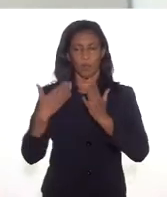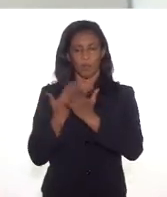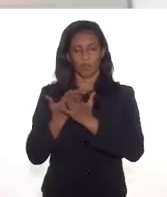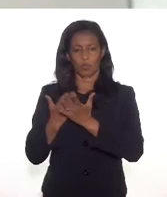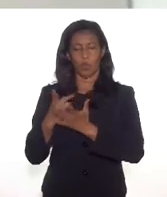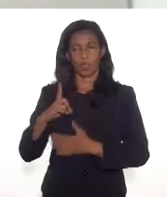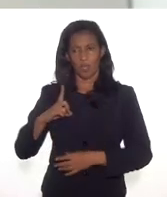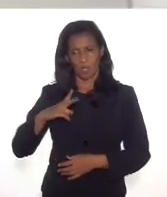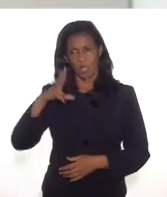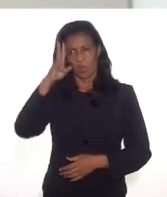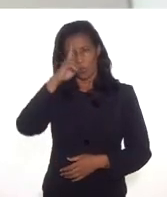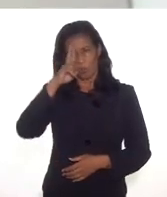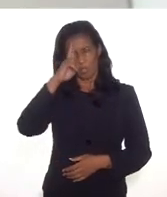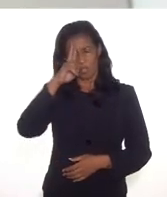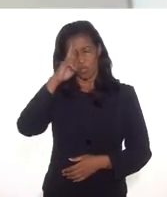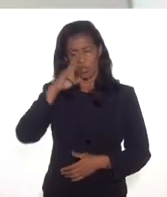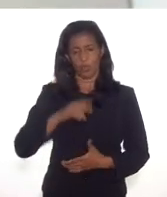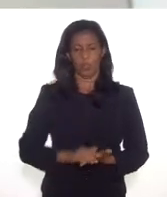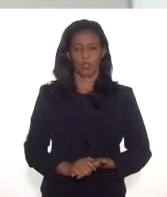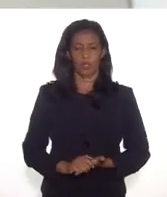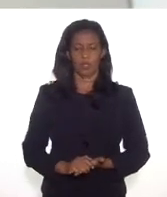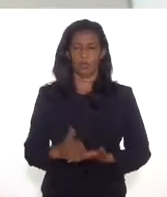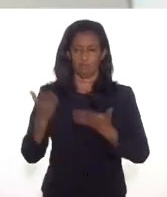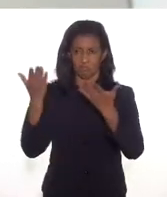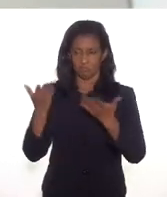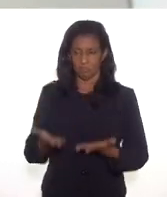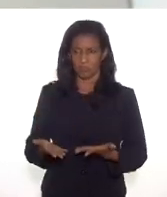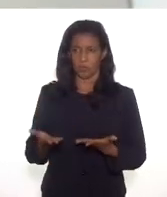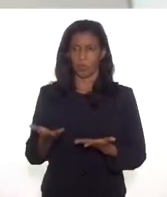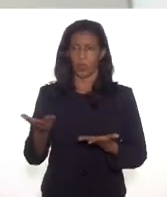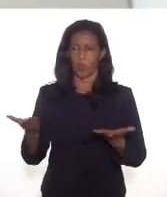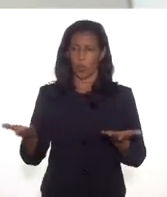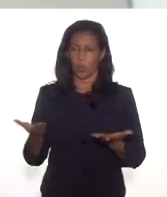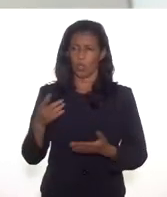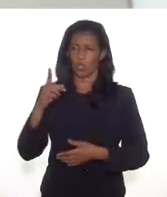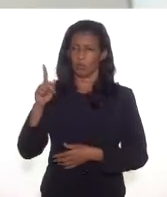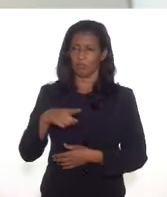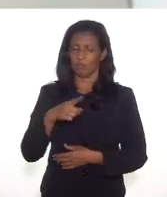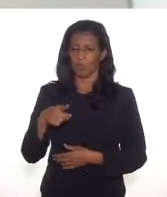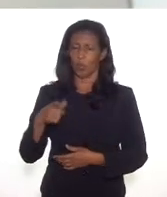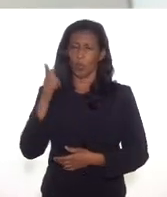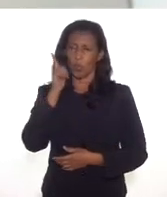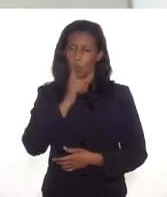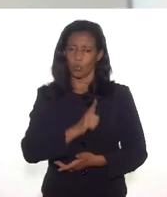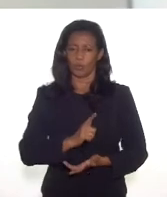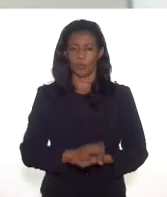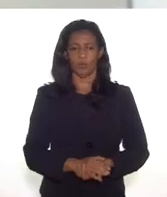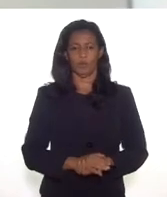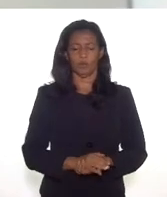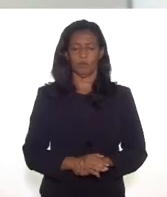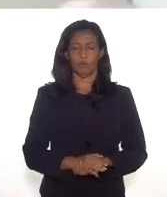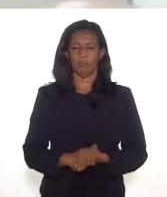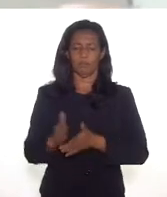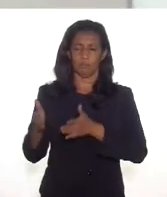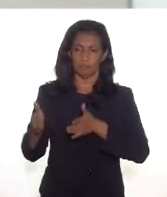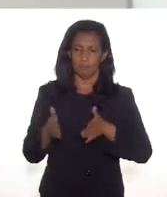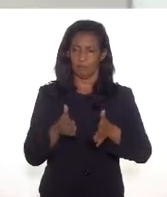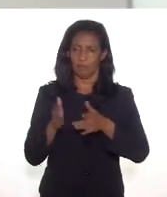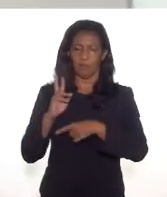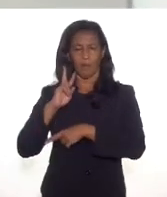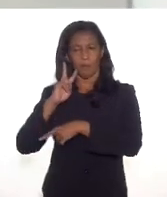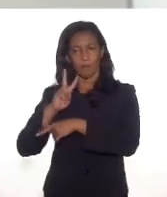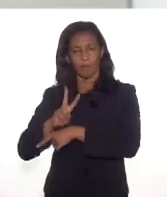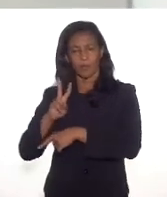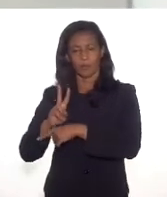que tem uma história secular e que Vossa Excelência, através do tombamento, conseguiu aí caminhar para